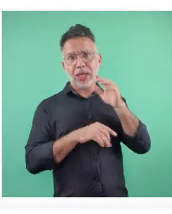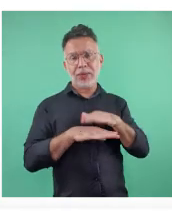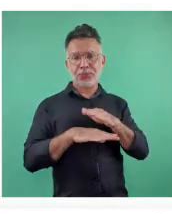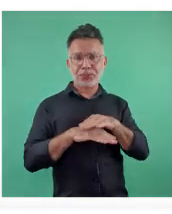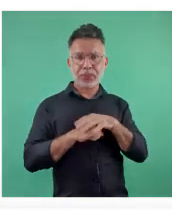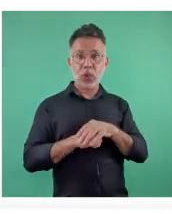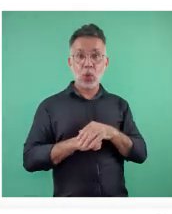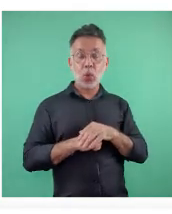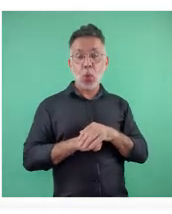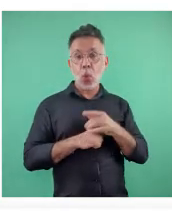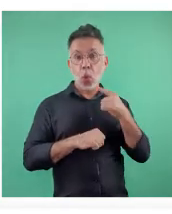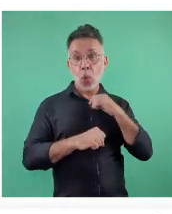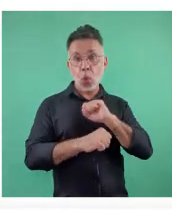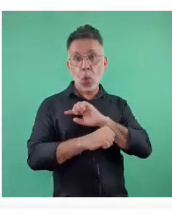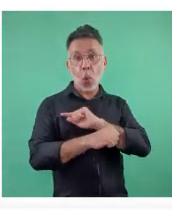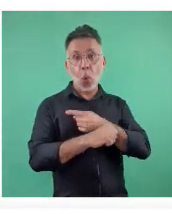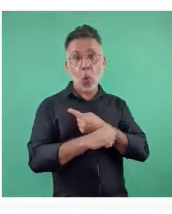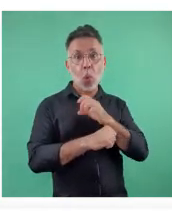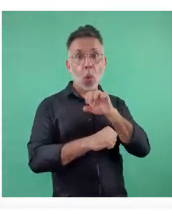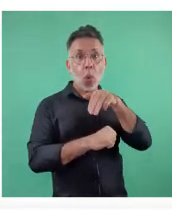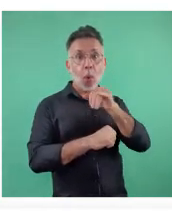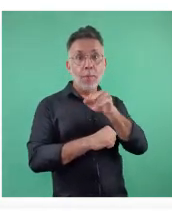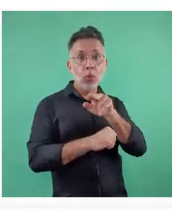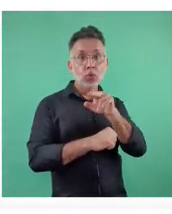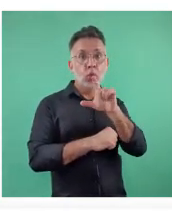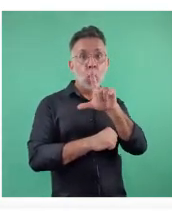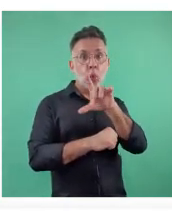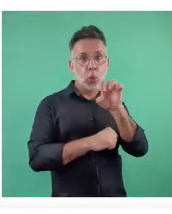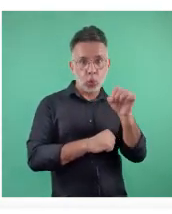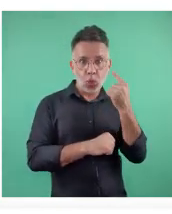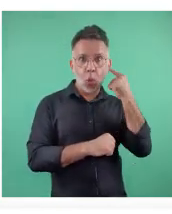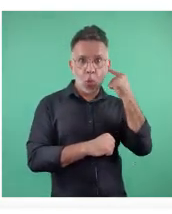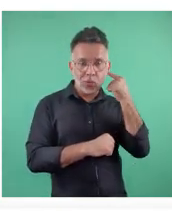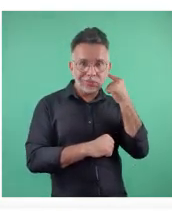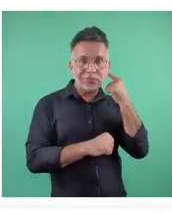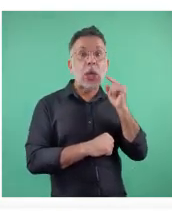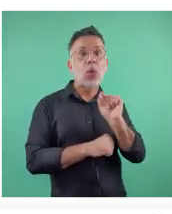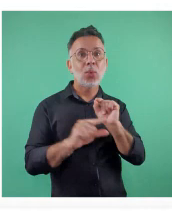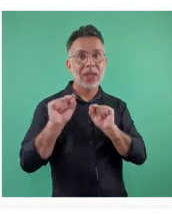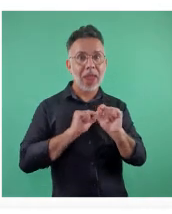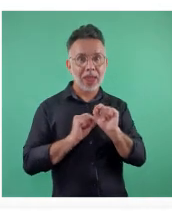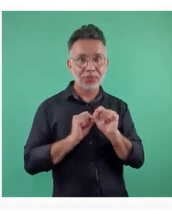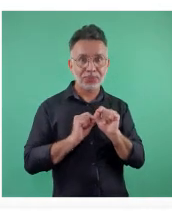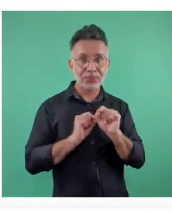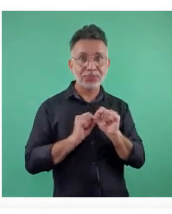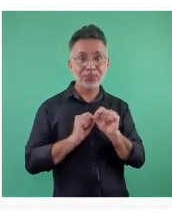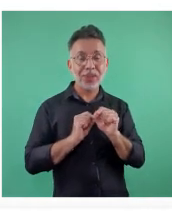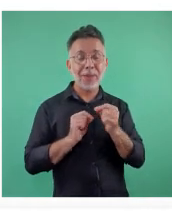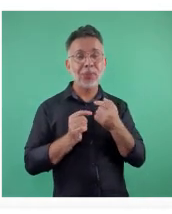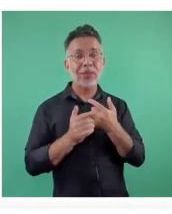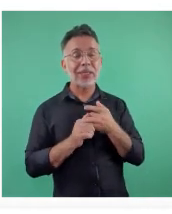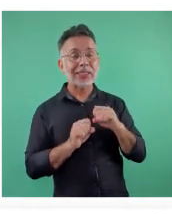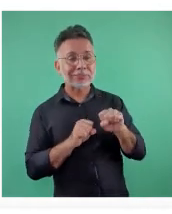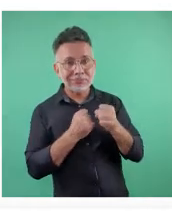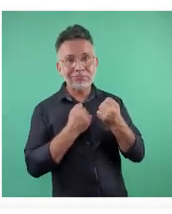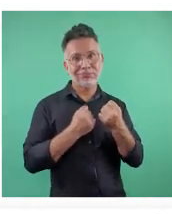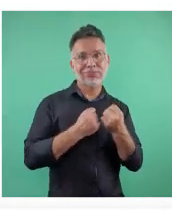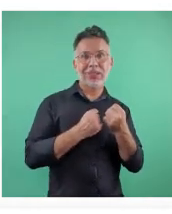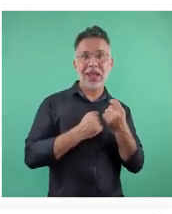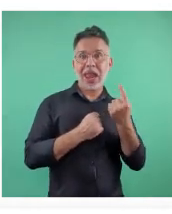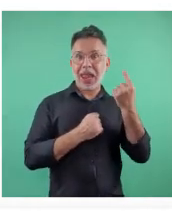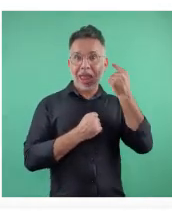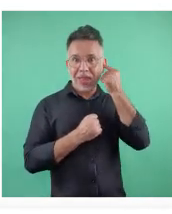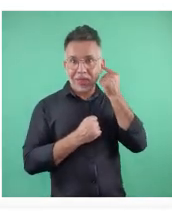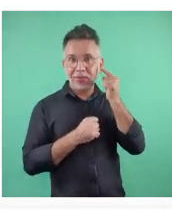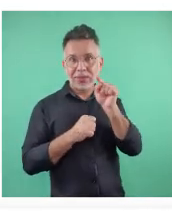Os músicos bem que conhecem, alguns deles conhecem isso, que é justamente porque machucou, teve uma lesão nessas células,